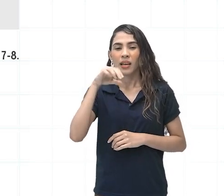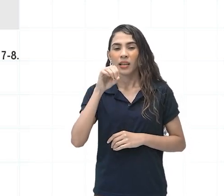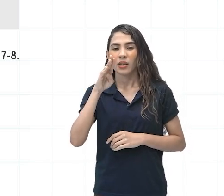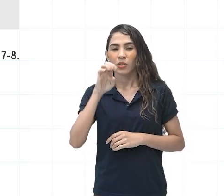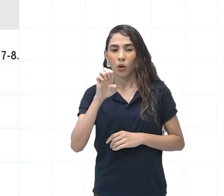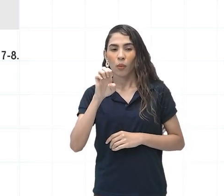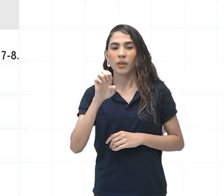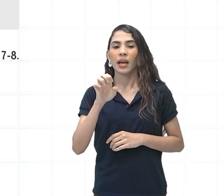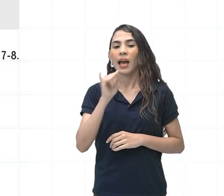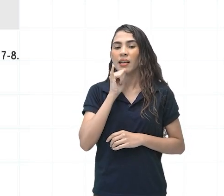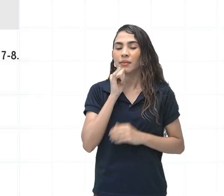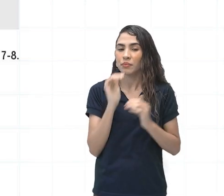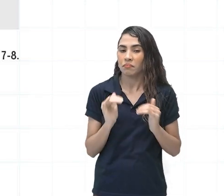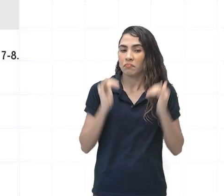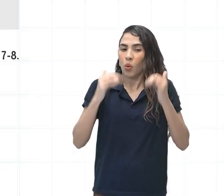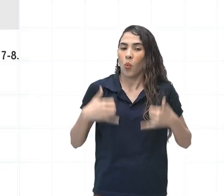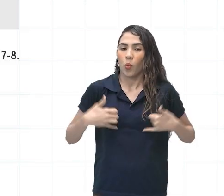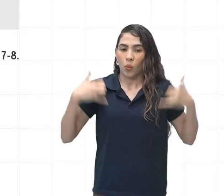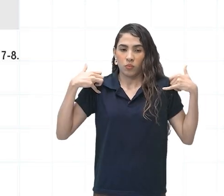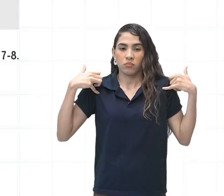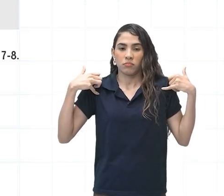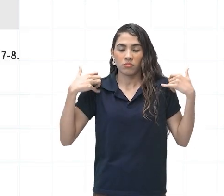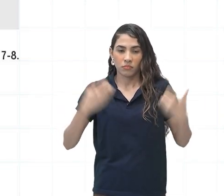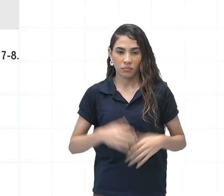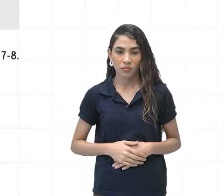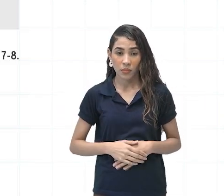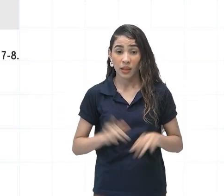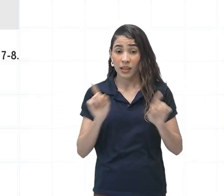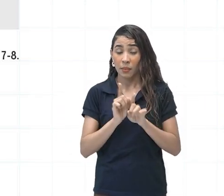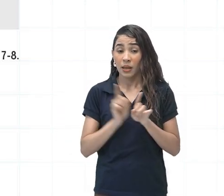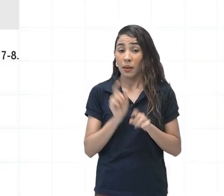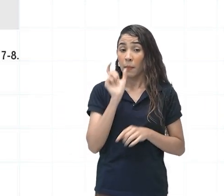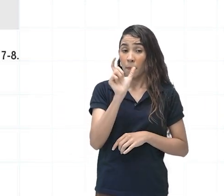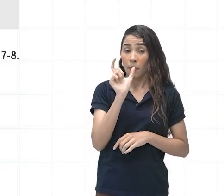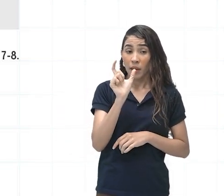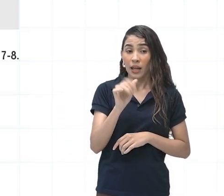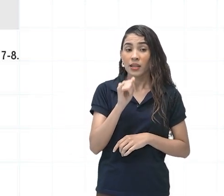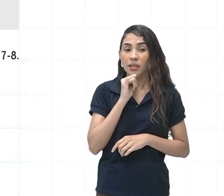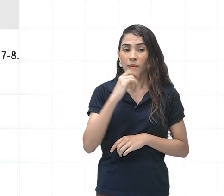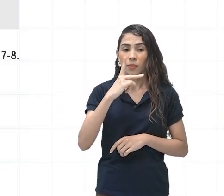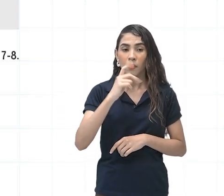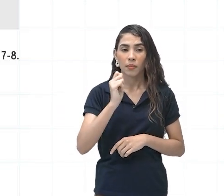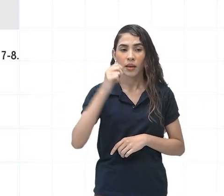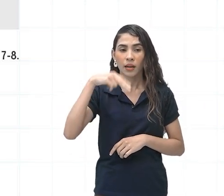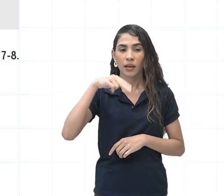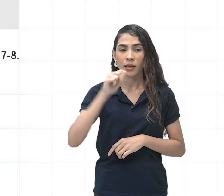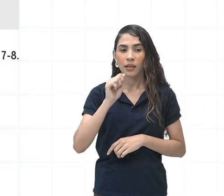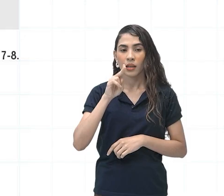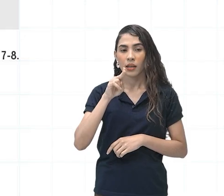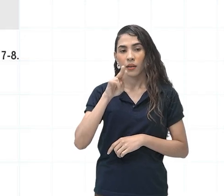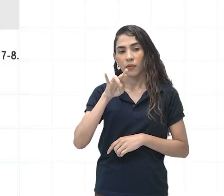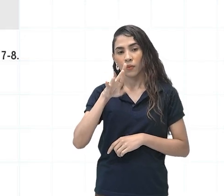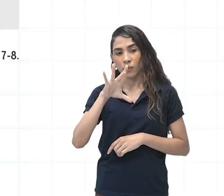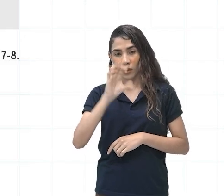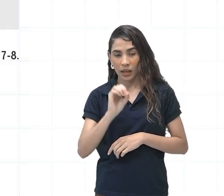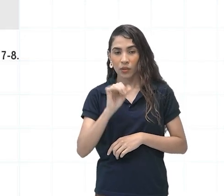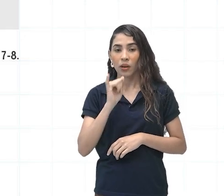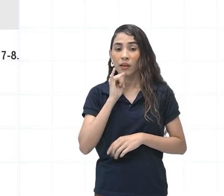que demonstra superioridade. Aí temos a palavra panavoeiro, significa reunião